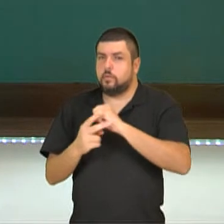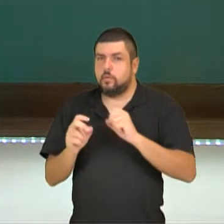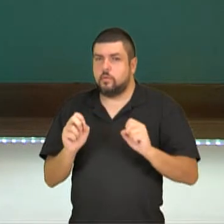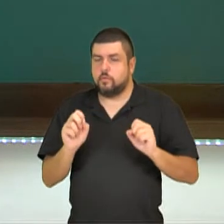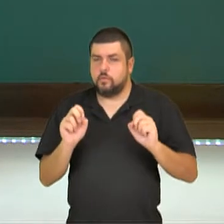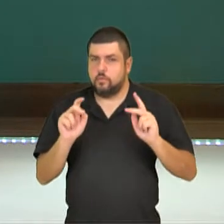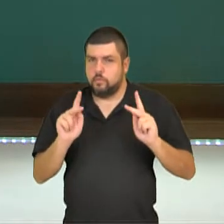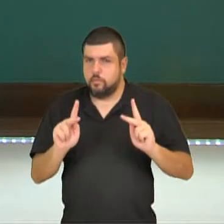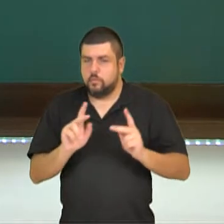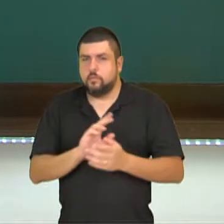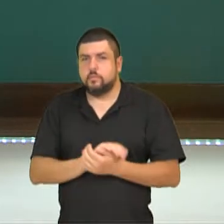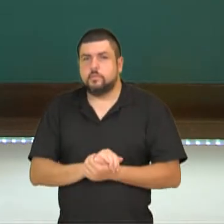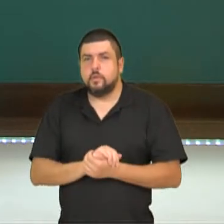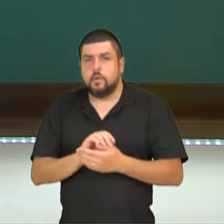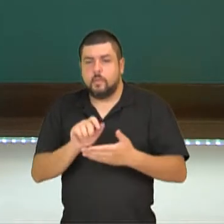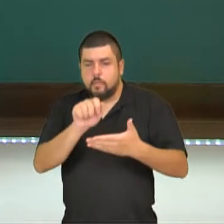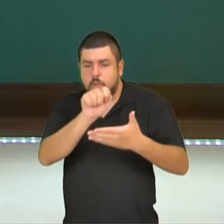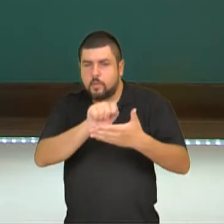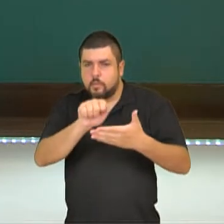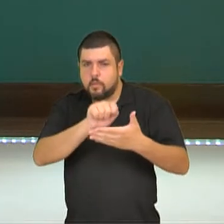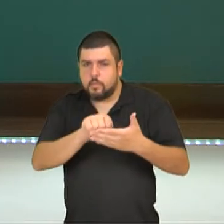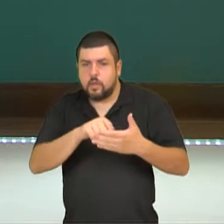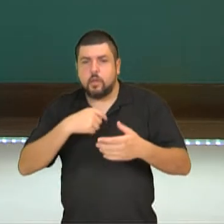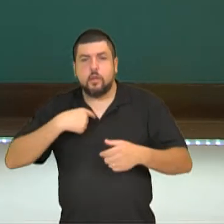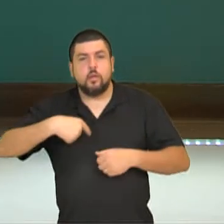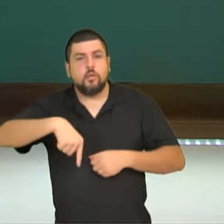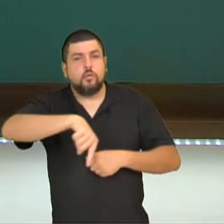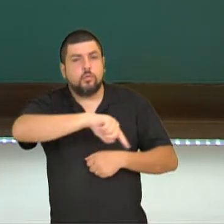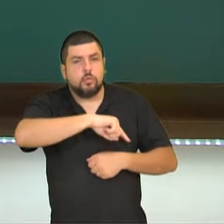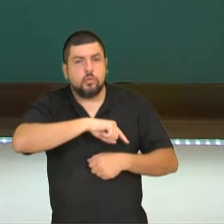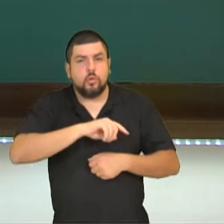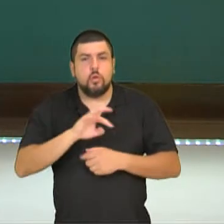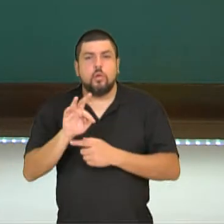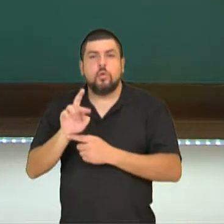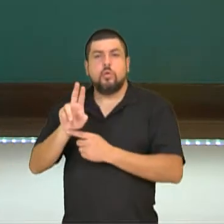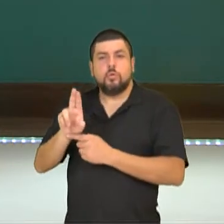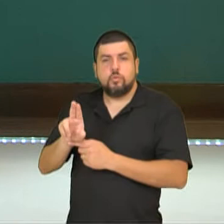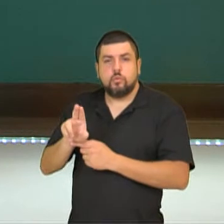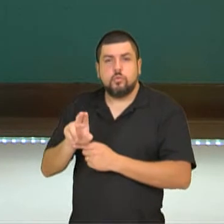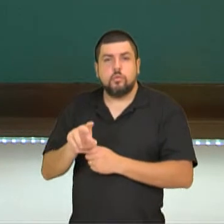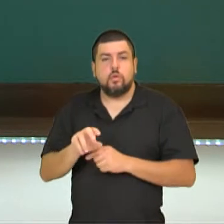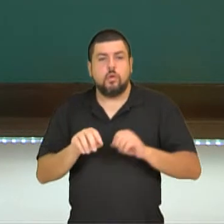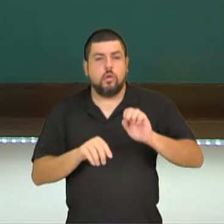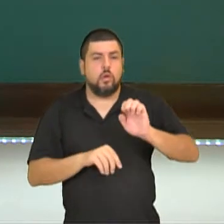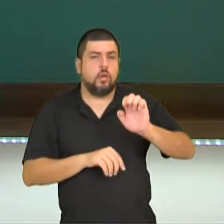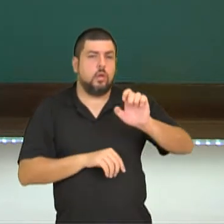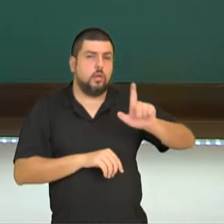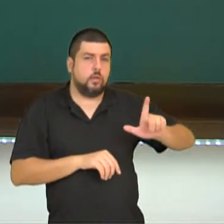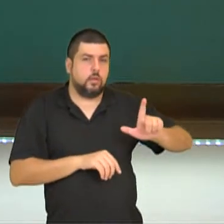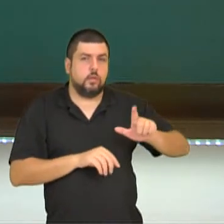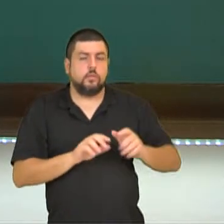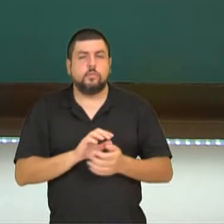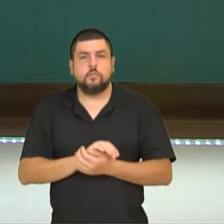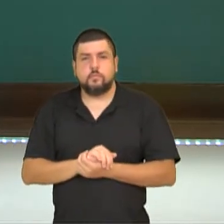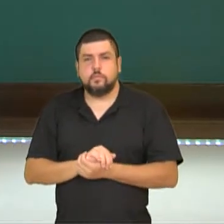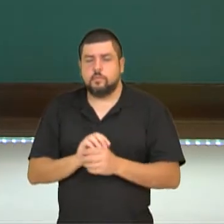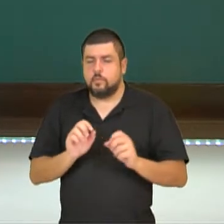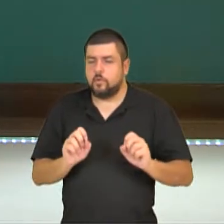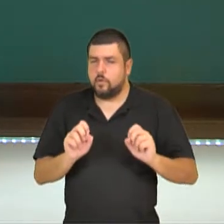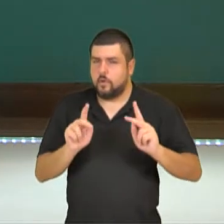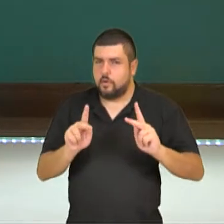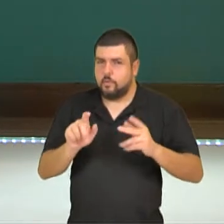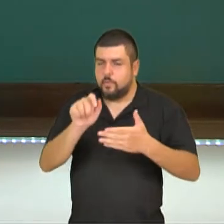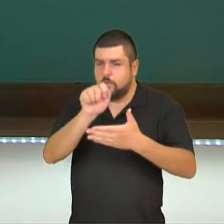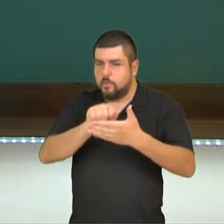pronome reto ali, o pronome pessoal. Nosotros, tu, José, que é ele. Certo? De